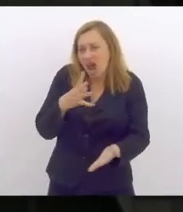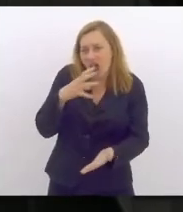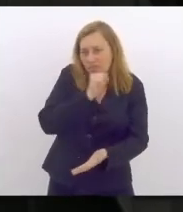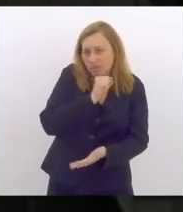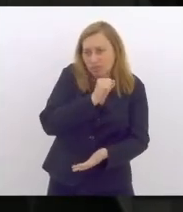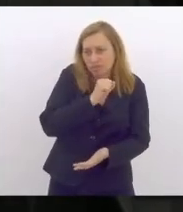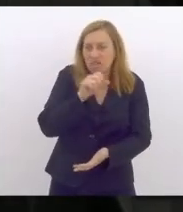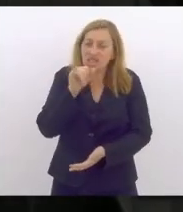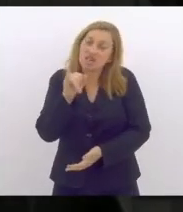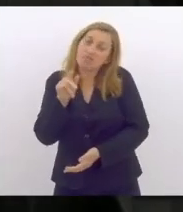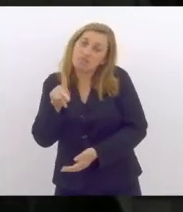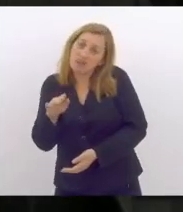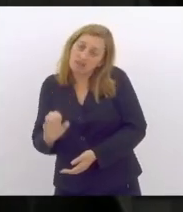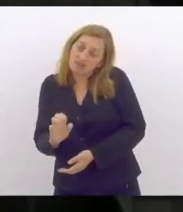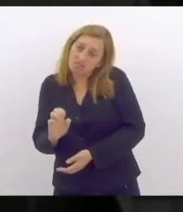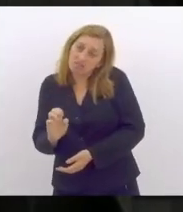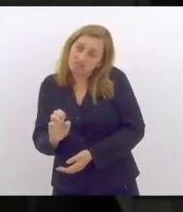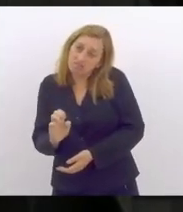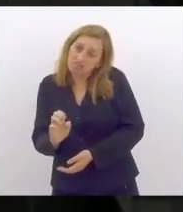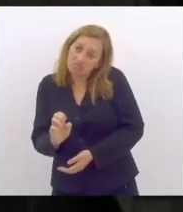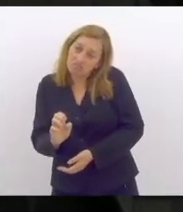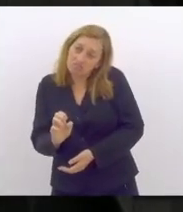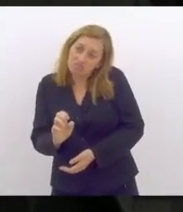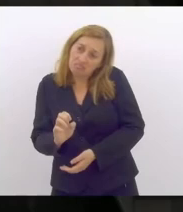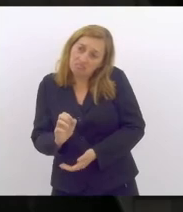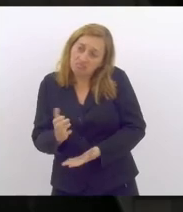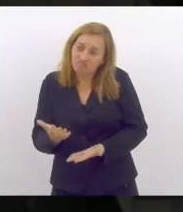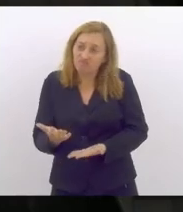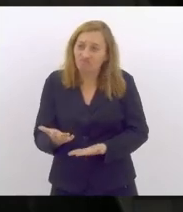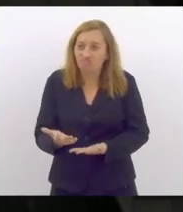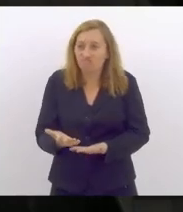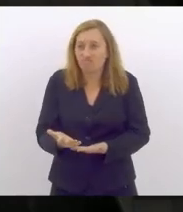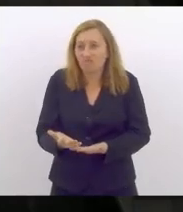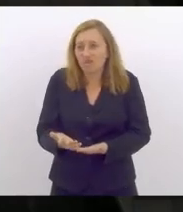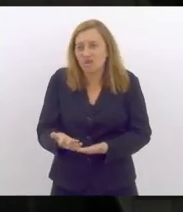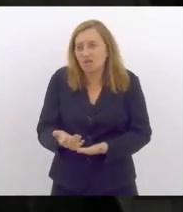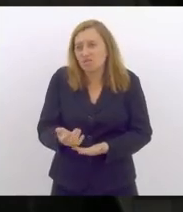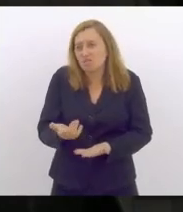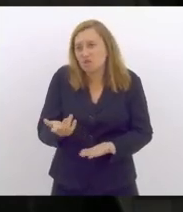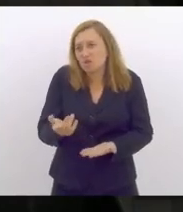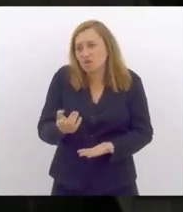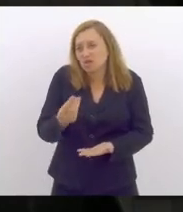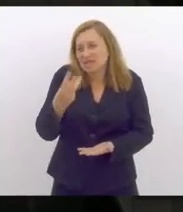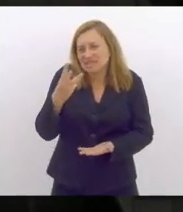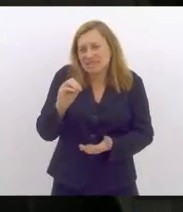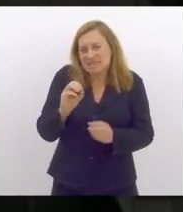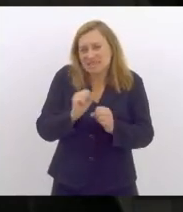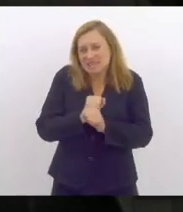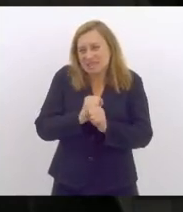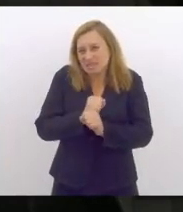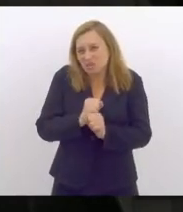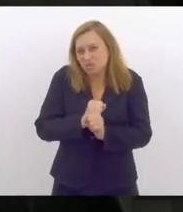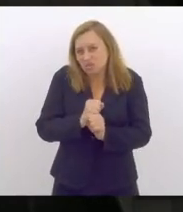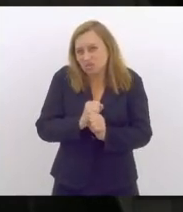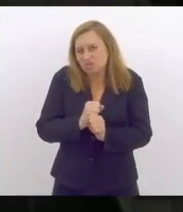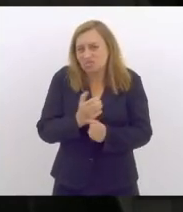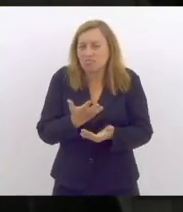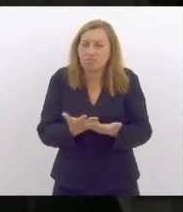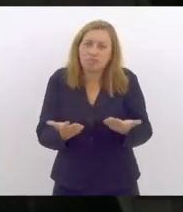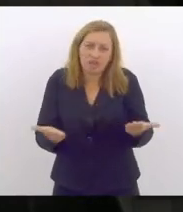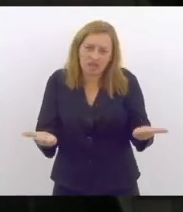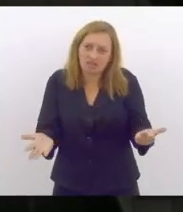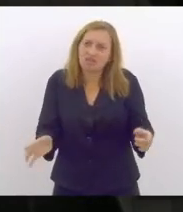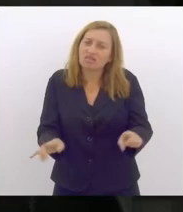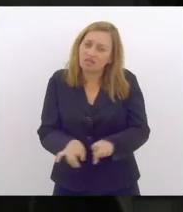ipê que está em floração com apenas 30 anos também